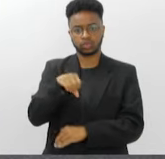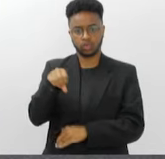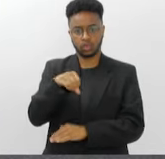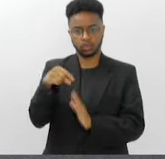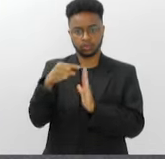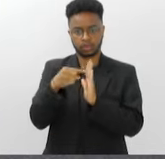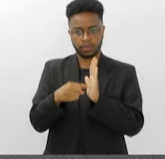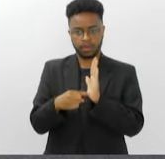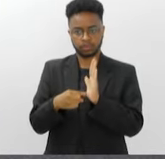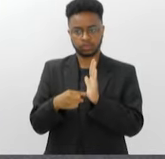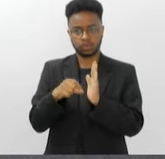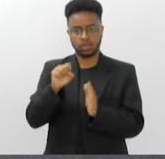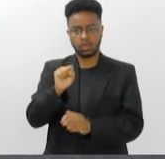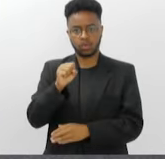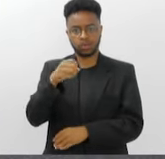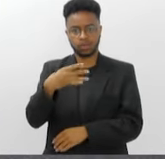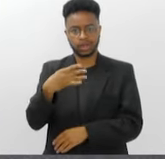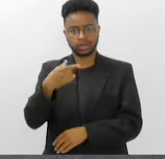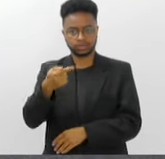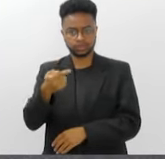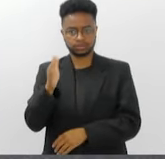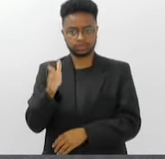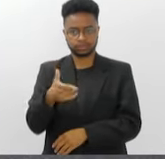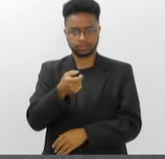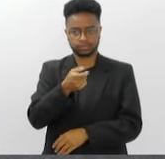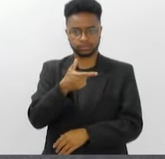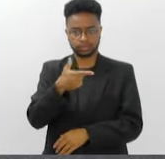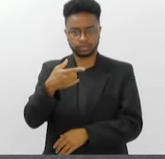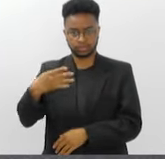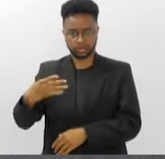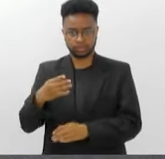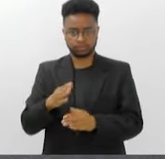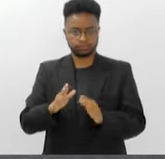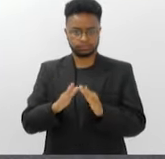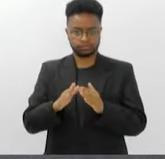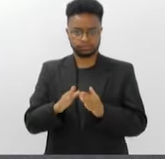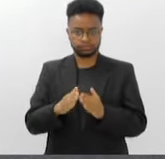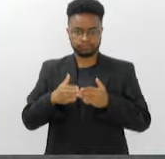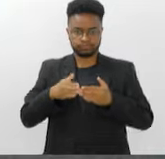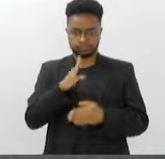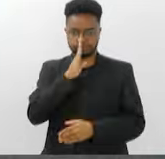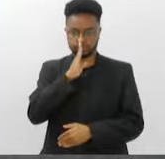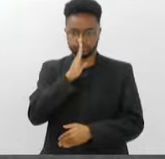pauta, o 847/2024, abstenção da bancada do PSOL.